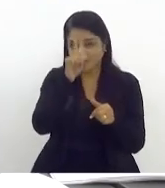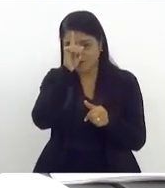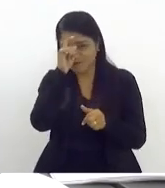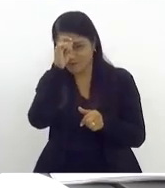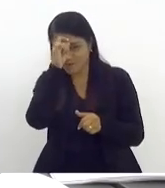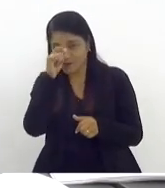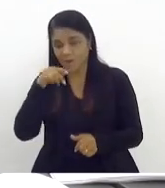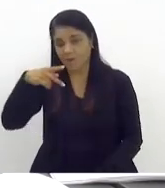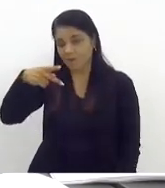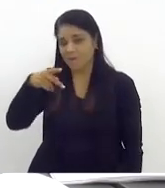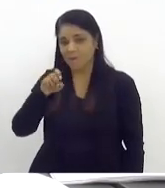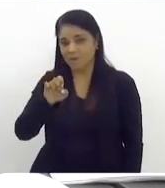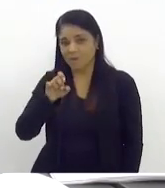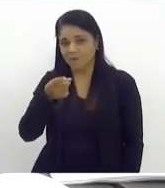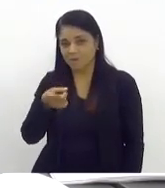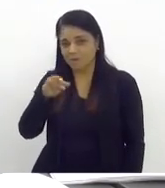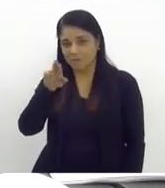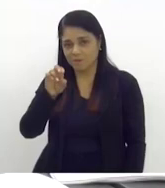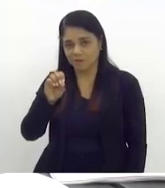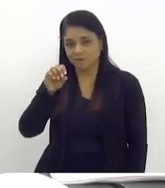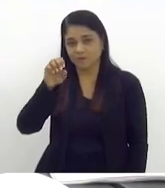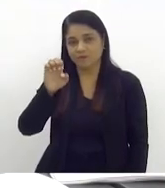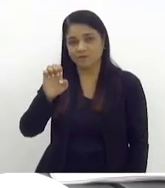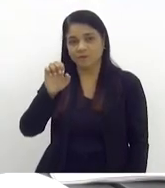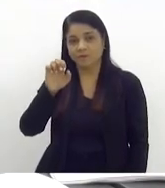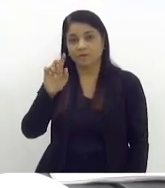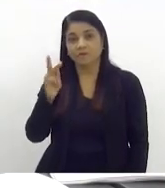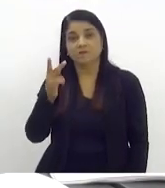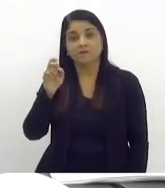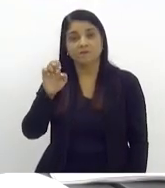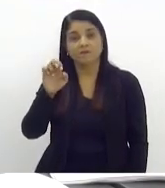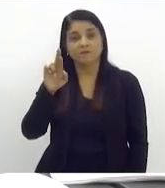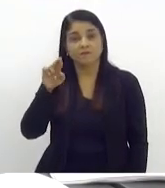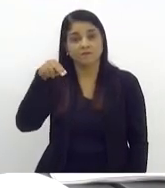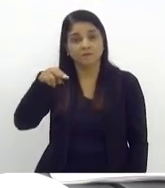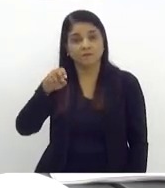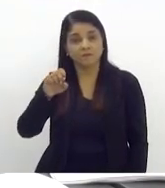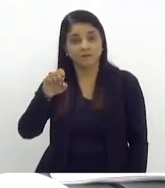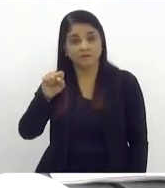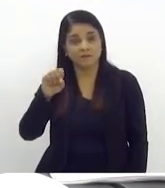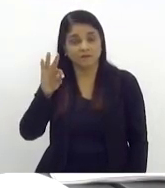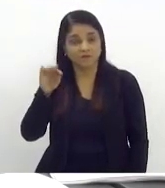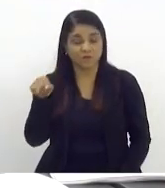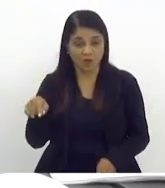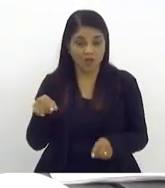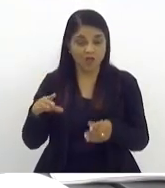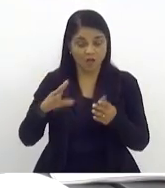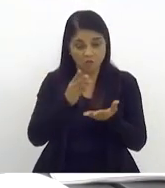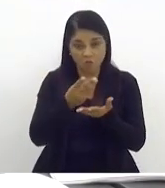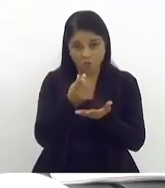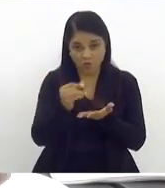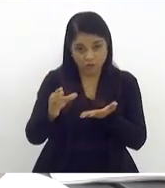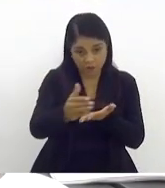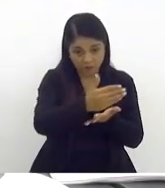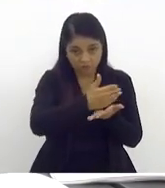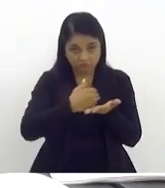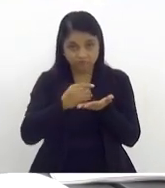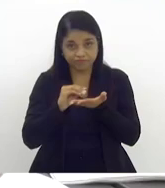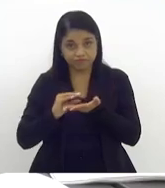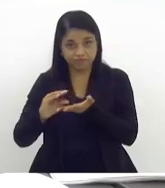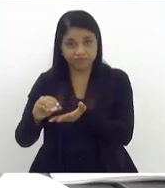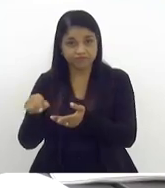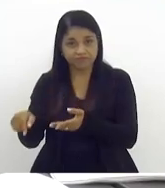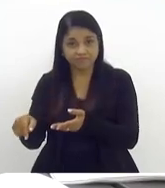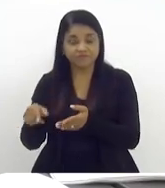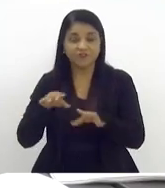hospitais universitários abarcam grande parte do orçamento das universidades públicas. E eles são fundamentais para